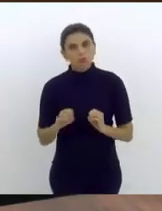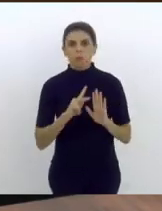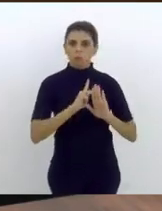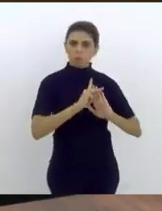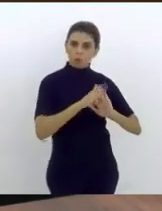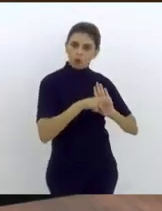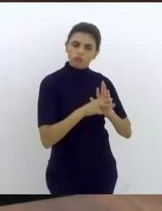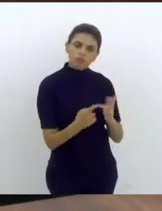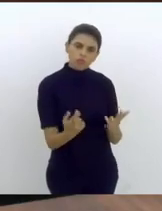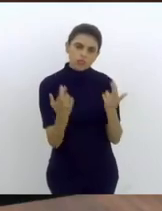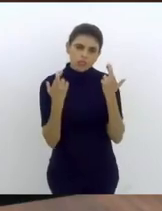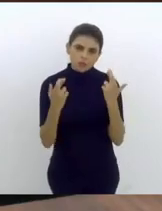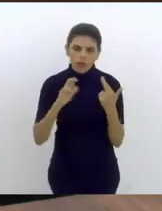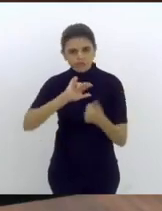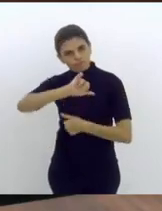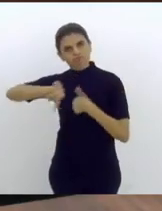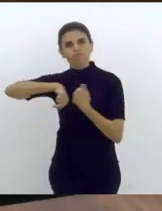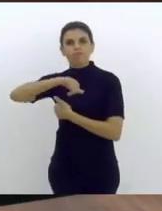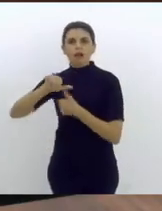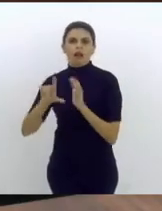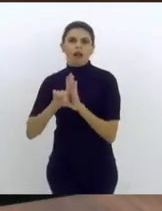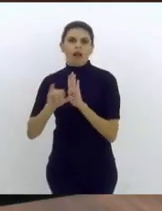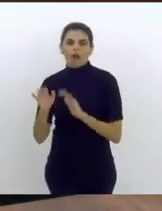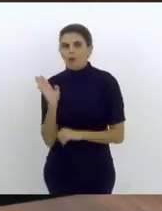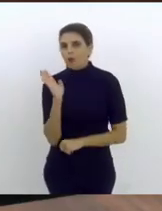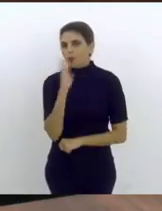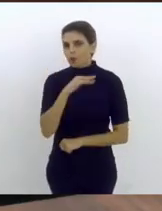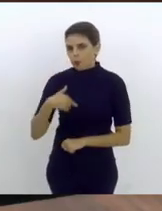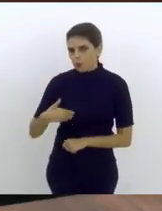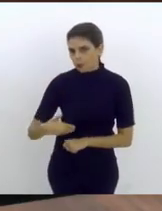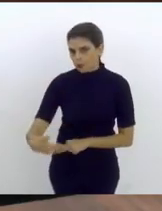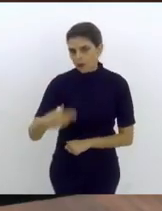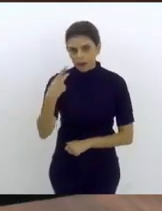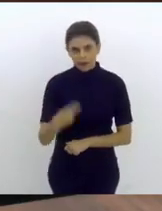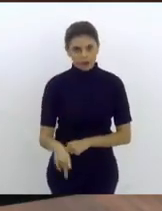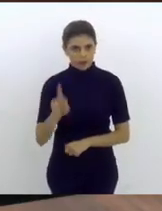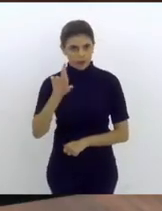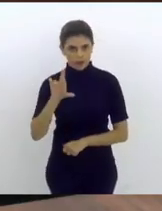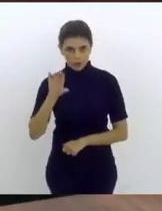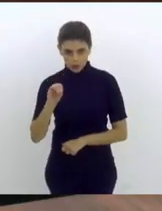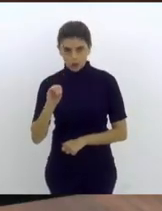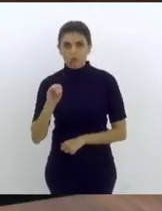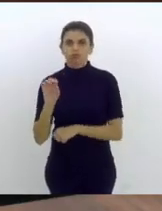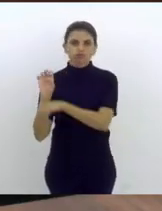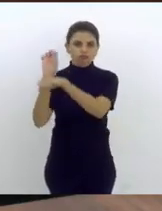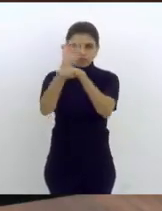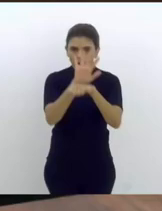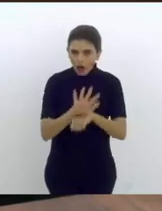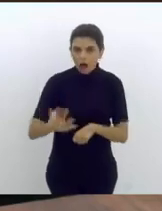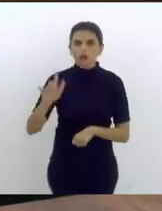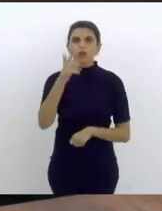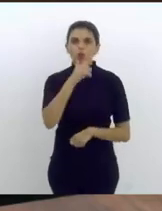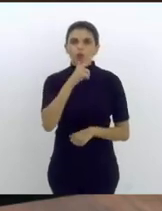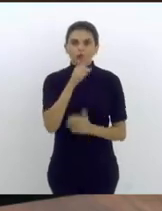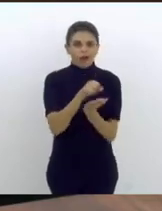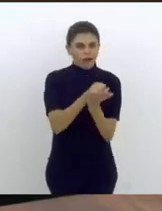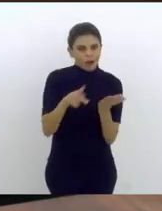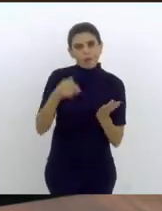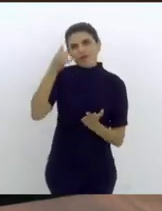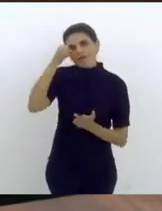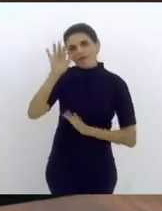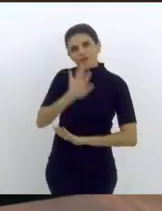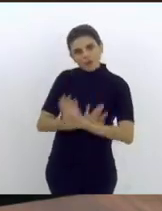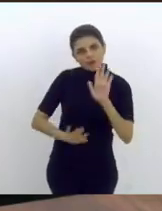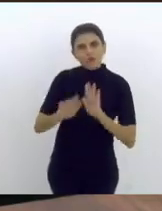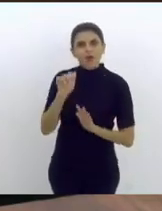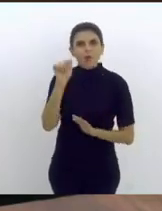Espero que vire lei logo em breve no âmbito do Estado do Rio de Janeiro Garanta que esse programa de prevenção a